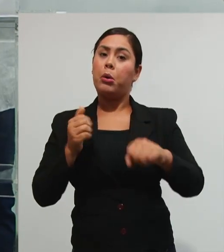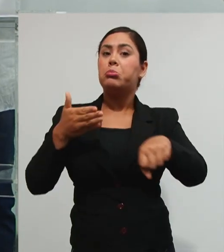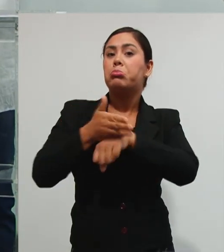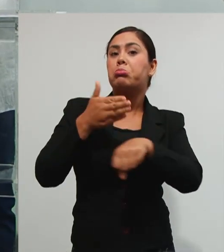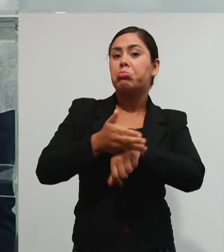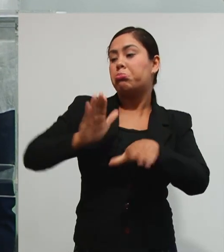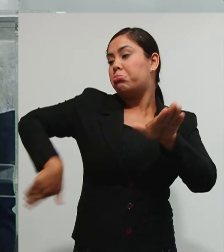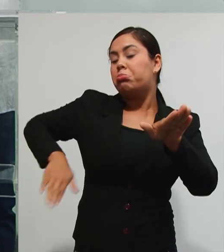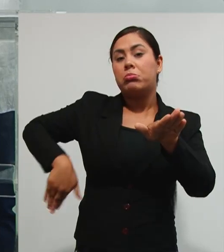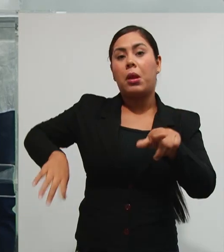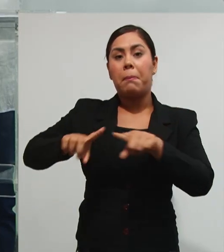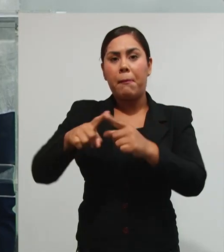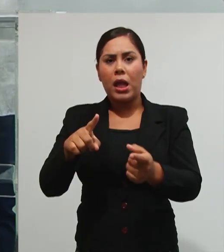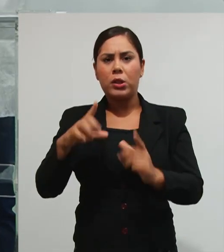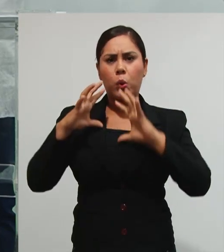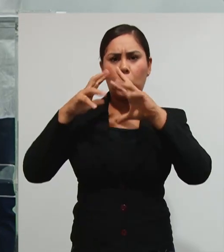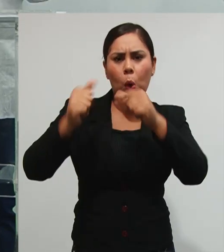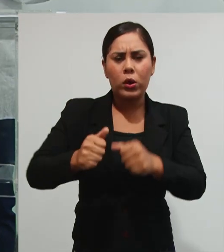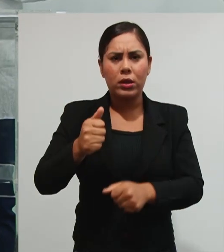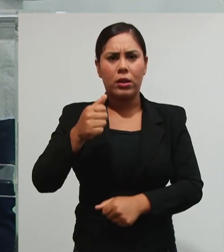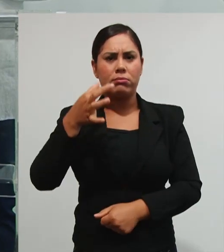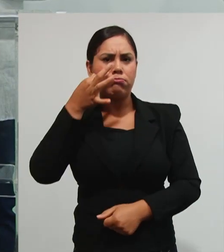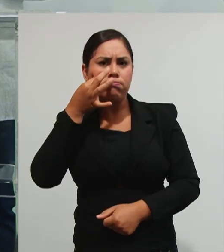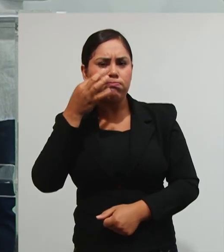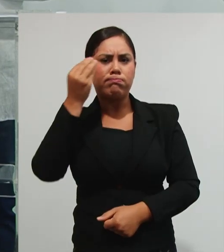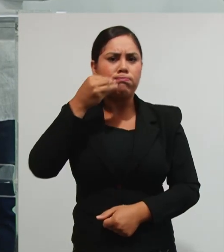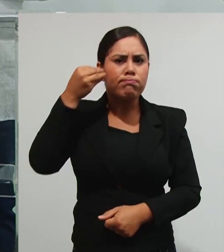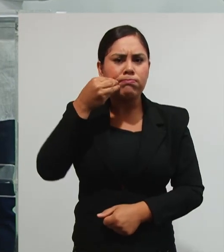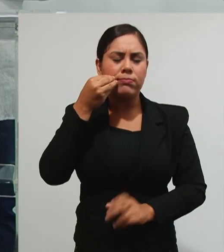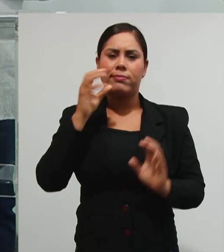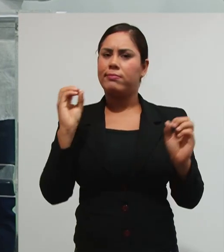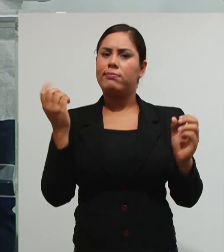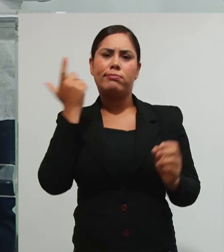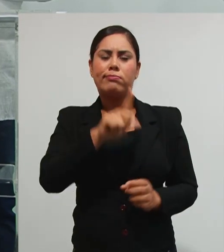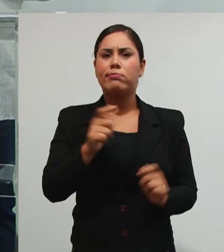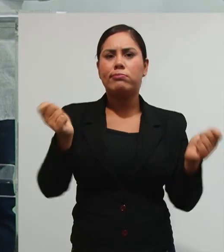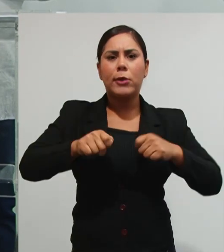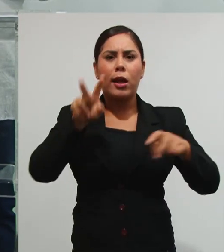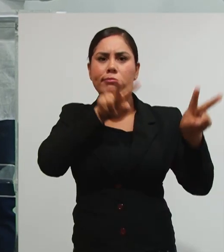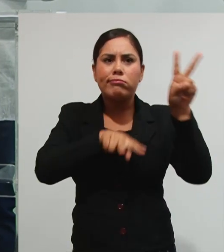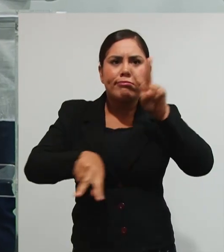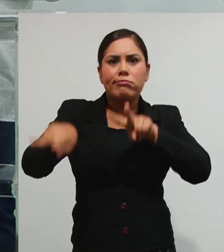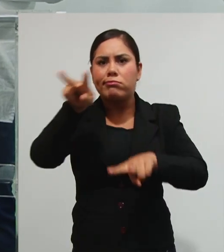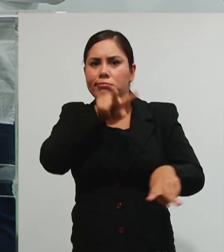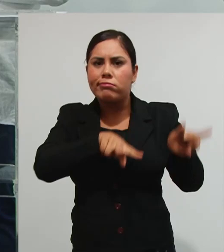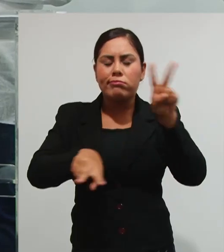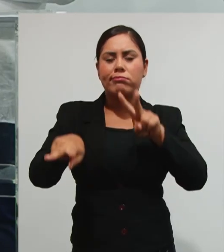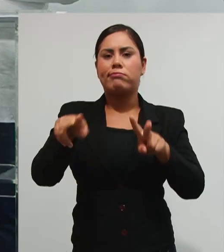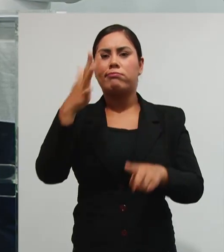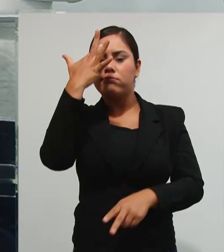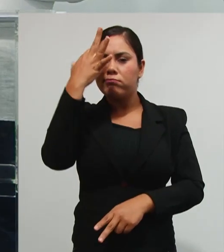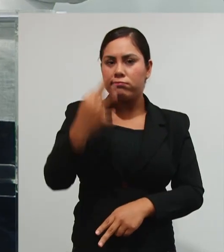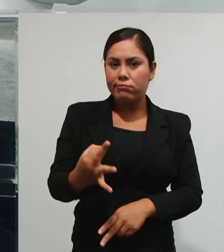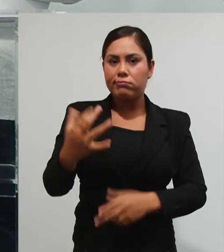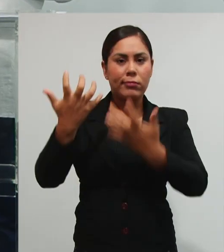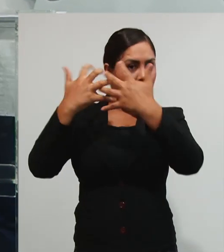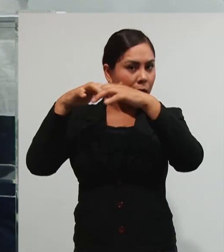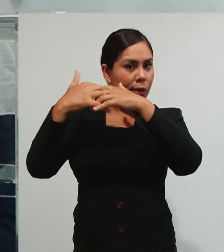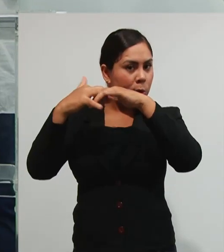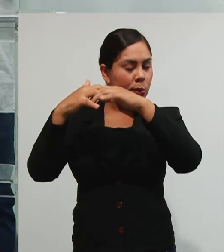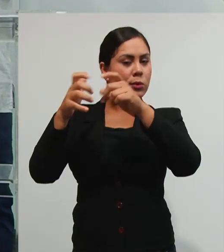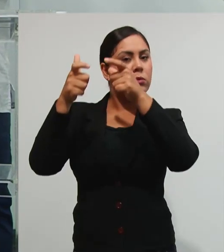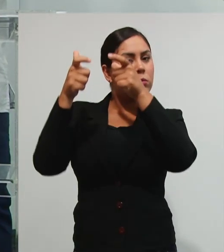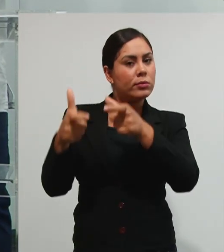não é a realidade de todas. Então, ela não consegue visualizar aquilo de maneira muito eficiente. Então, na cognição